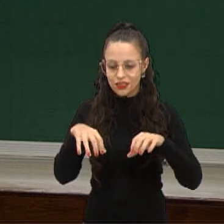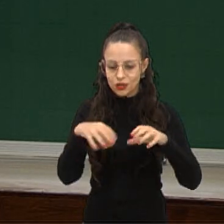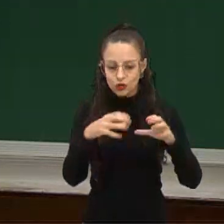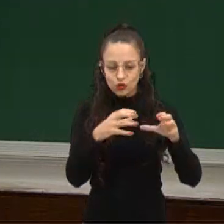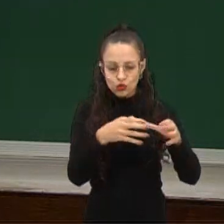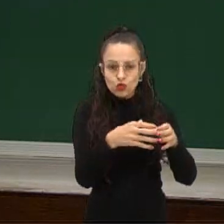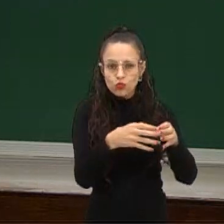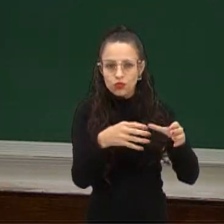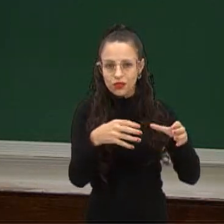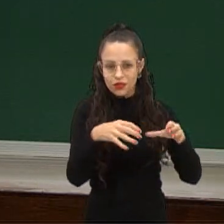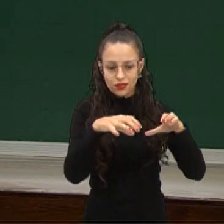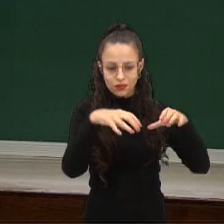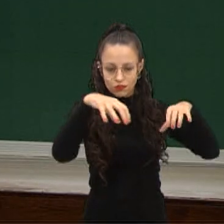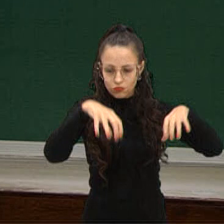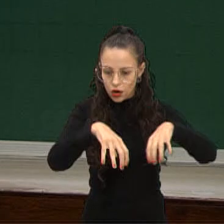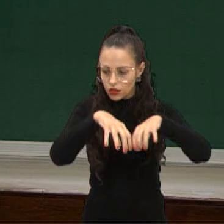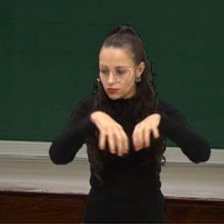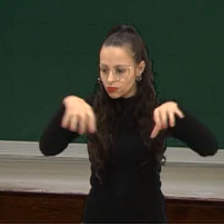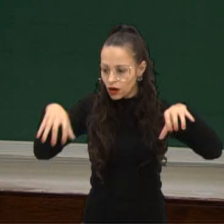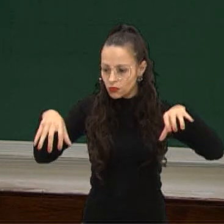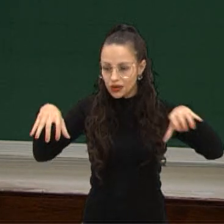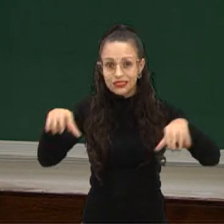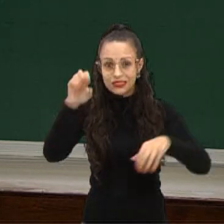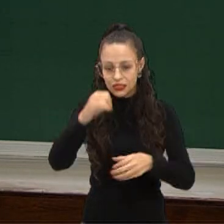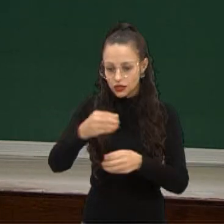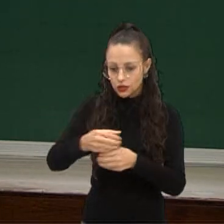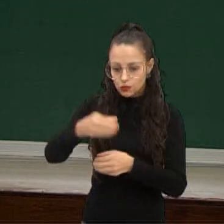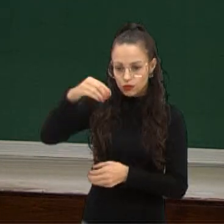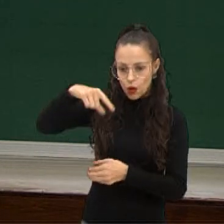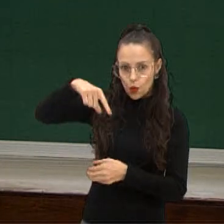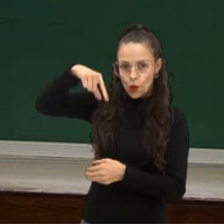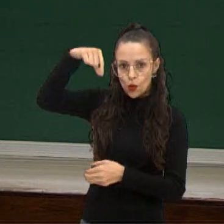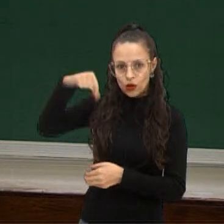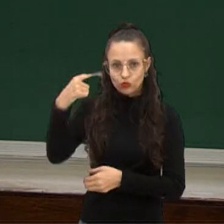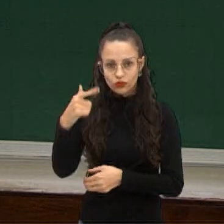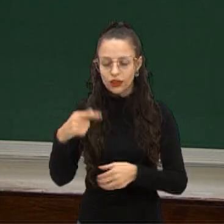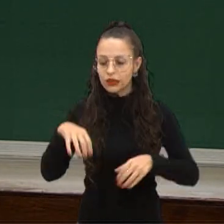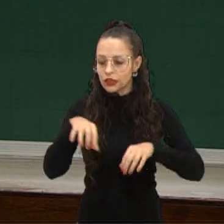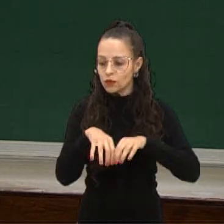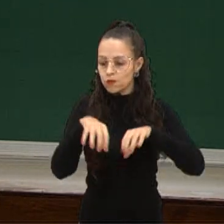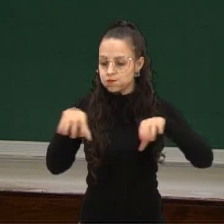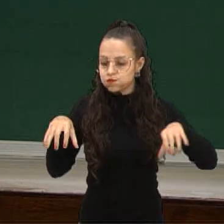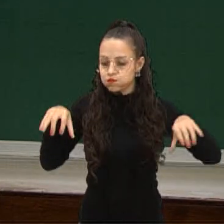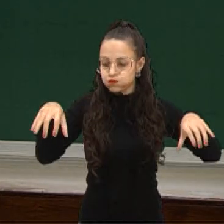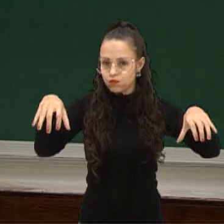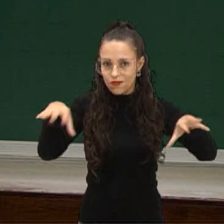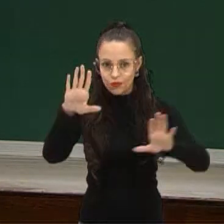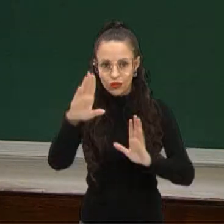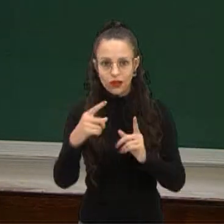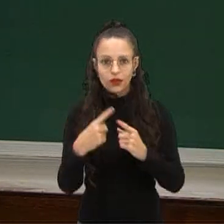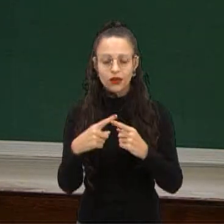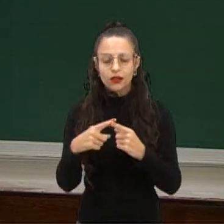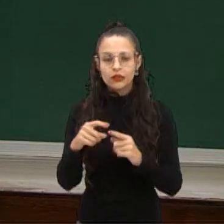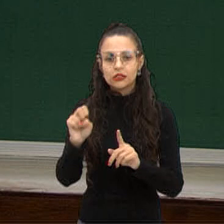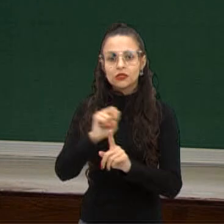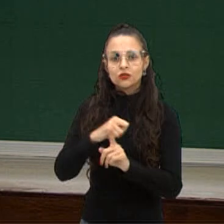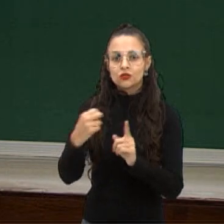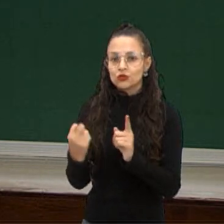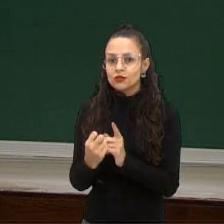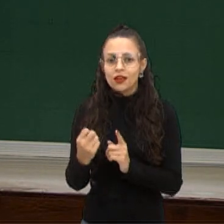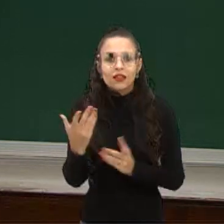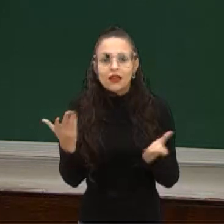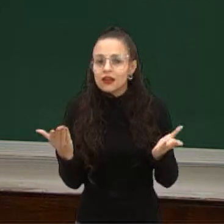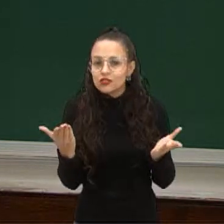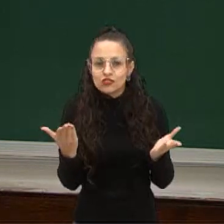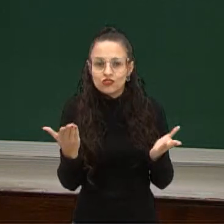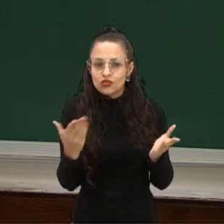pequenas cúpulas, quando não tiver a torre, vai ter umas pequenas cúpulas. Por quê? Porque a gente vai encontrar, lembra como a gente falou, que a sociedade não era uma